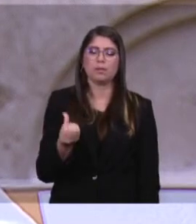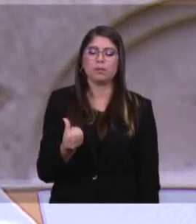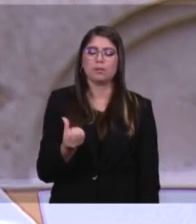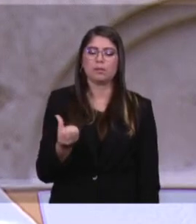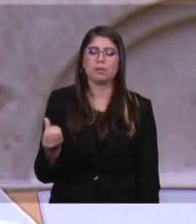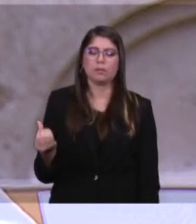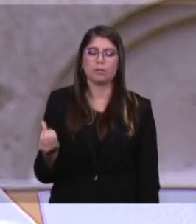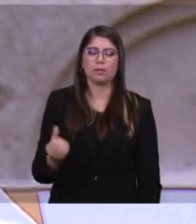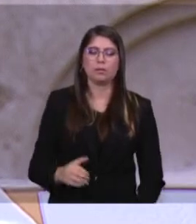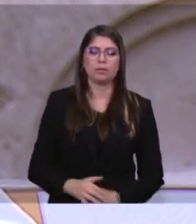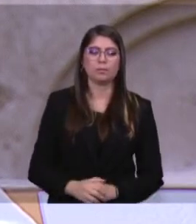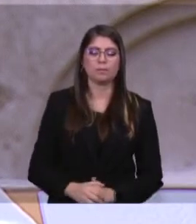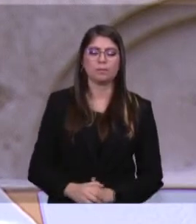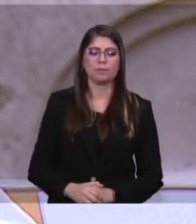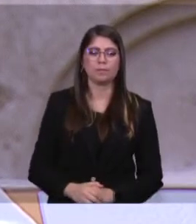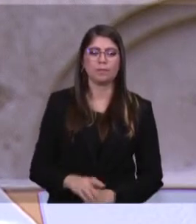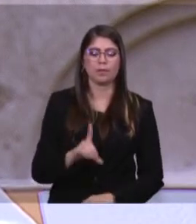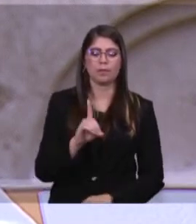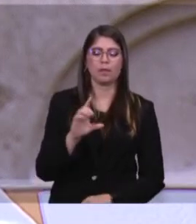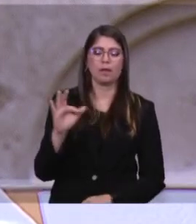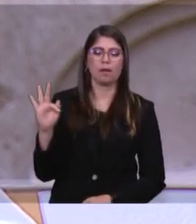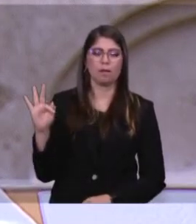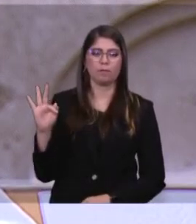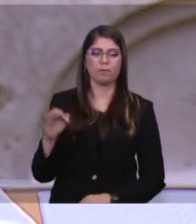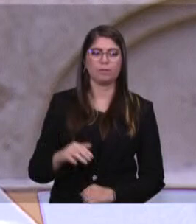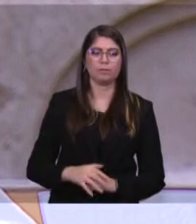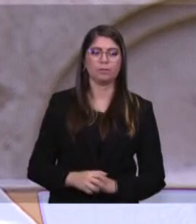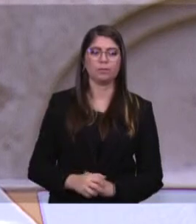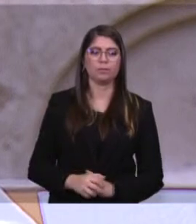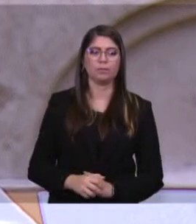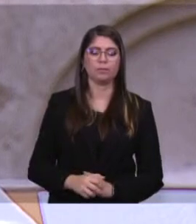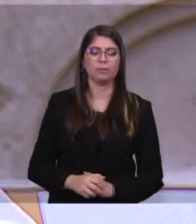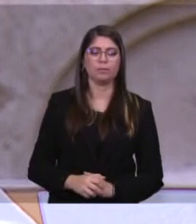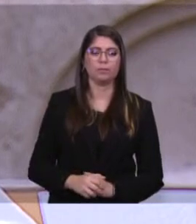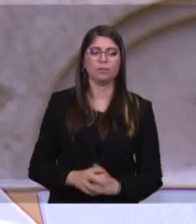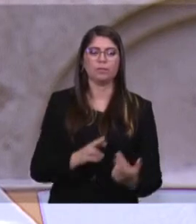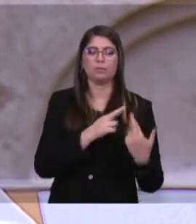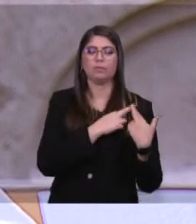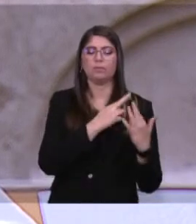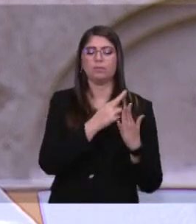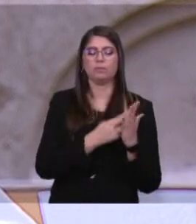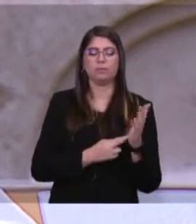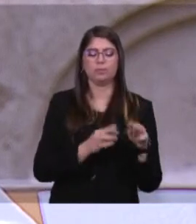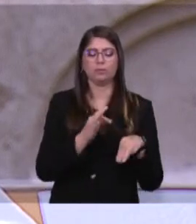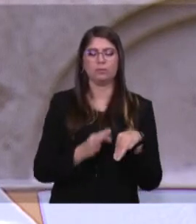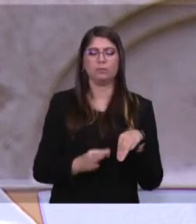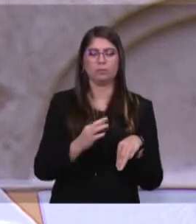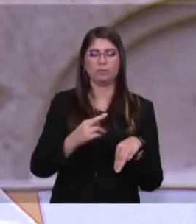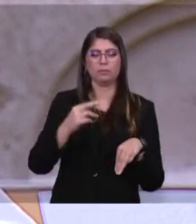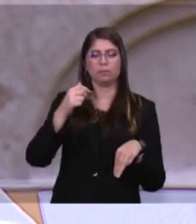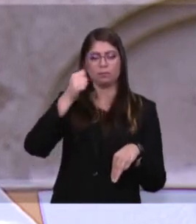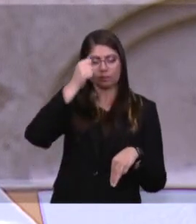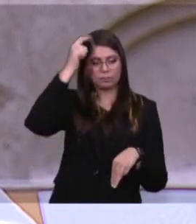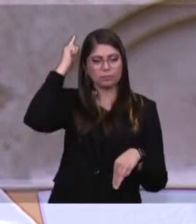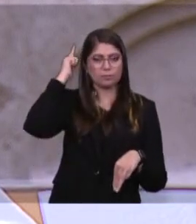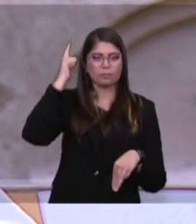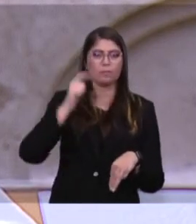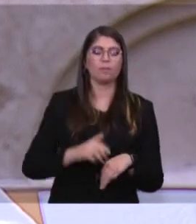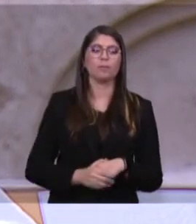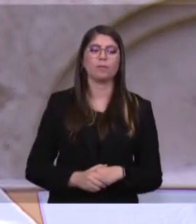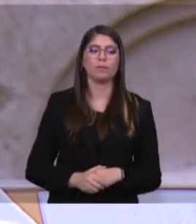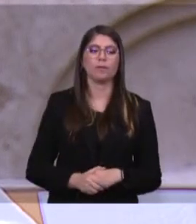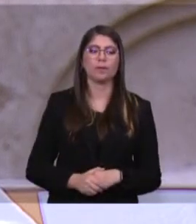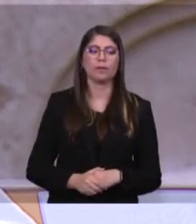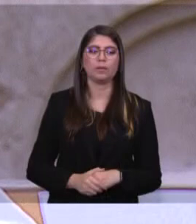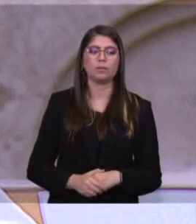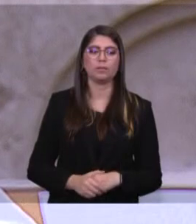7.066, procedente do Distrito Federal, da relatoria do ministro Alexandre de Moraes. Requerente é